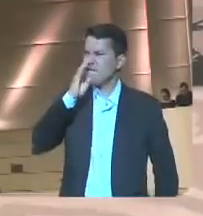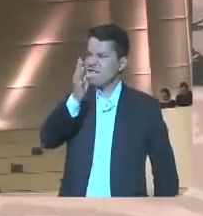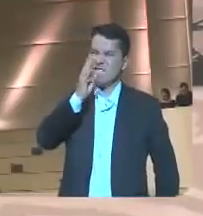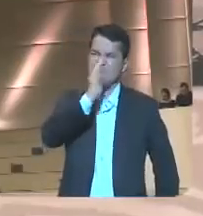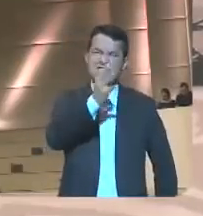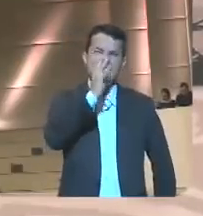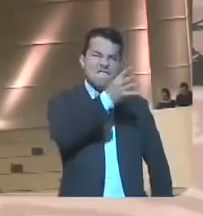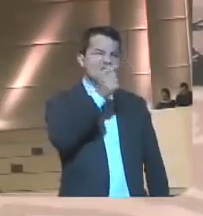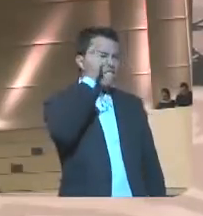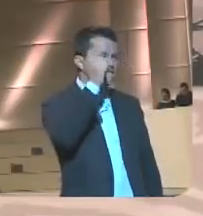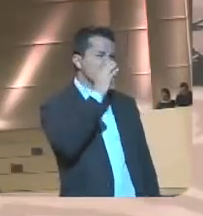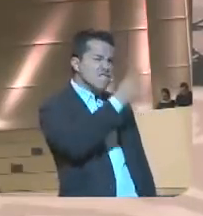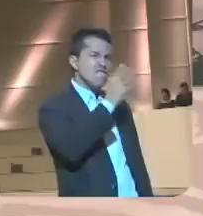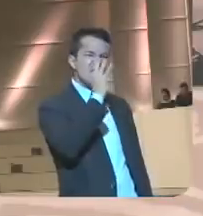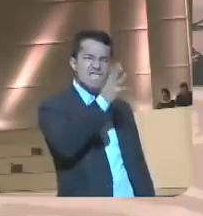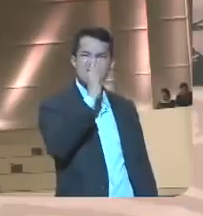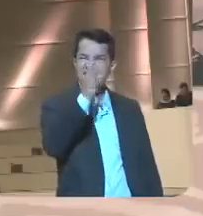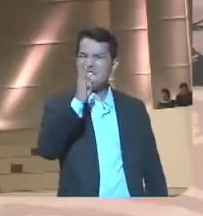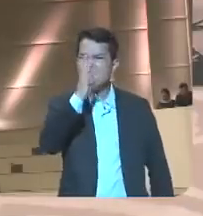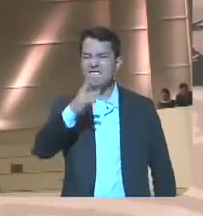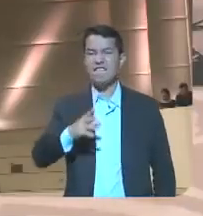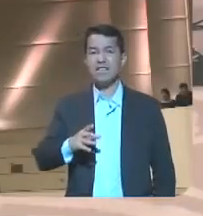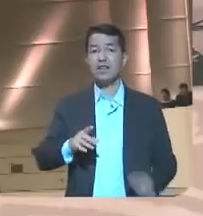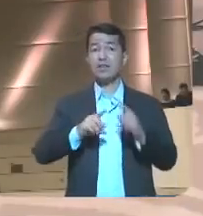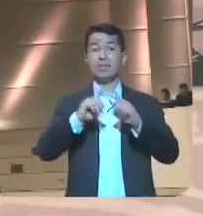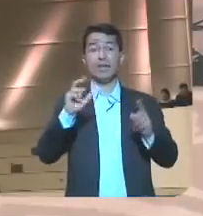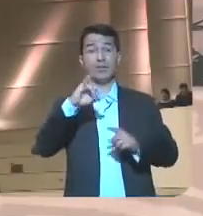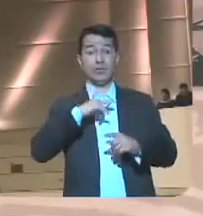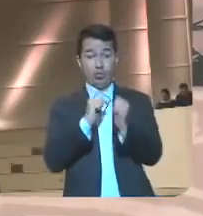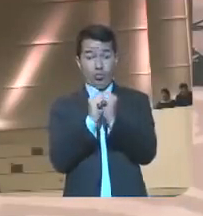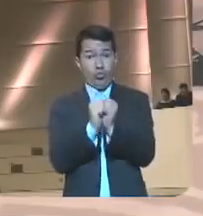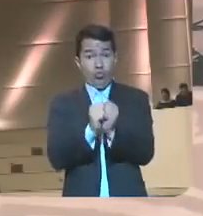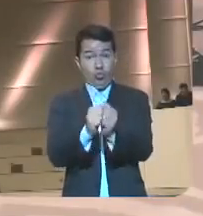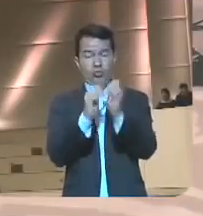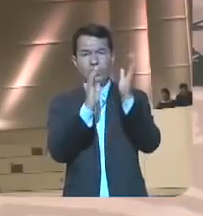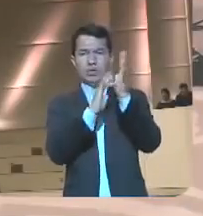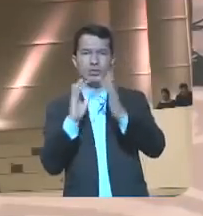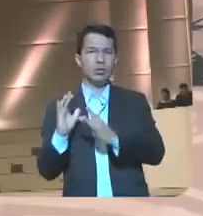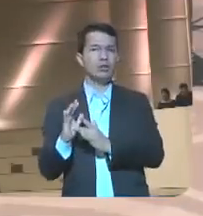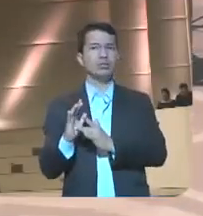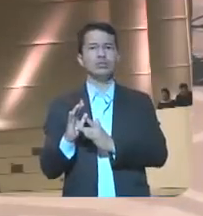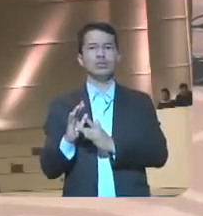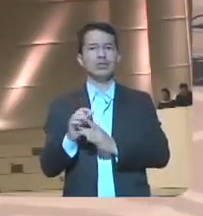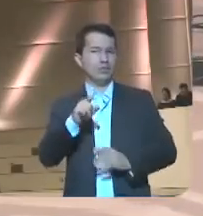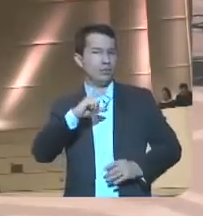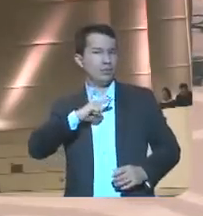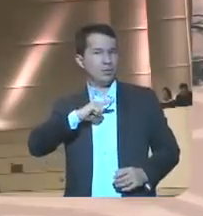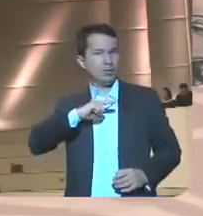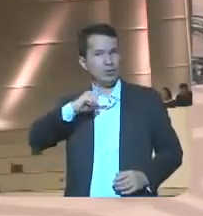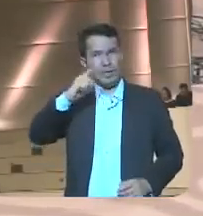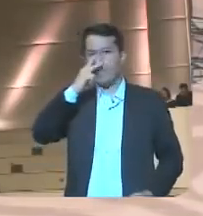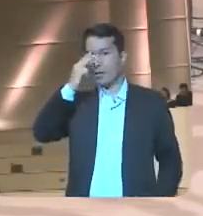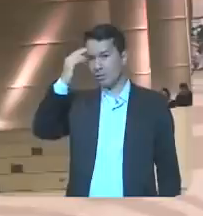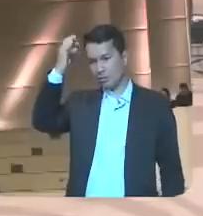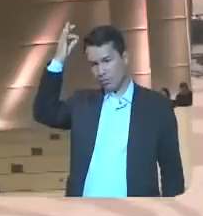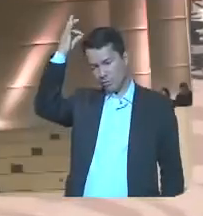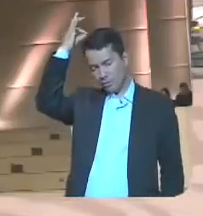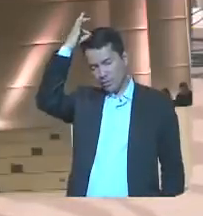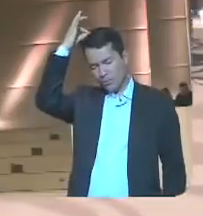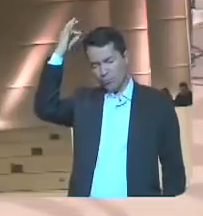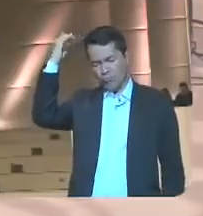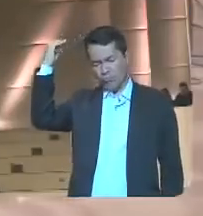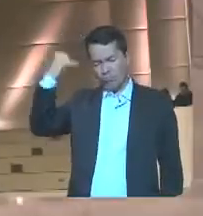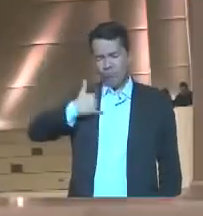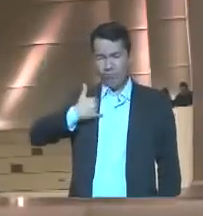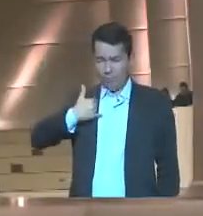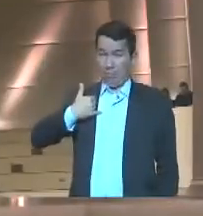acontecer o espírito santo que está em você vai testificar o teu espírito ao teu coração escuta aqui ô pai você é